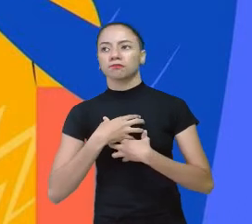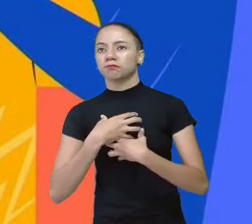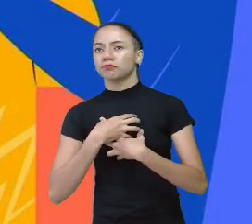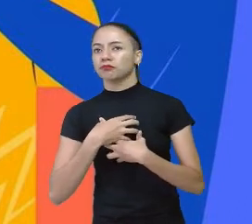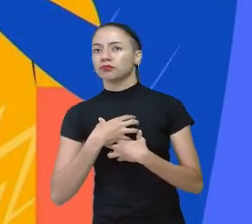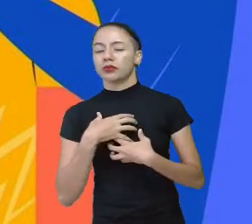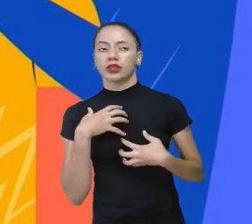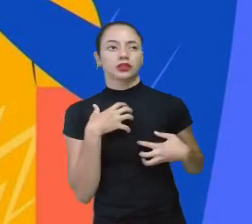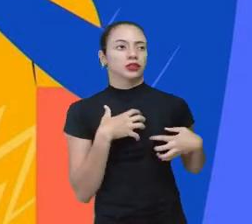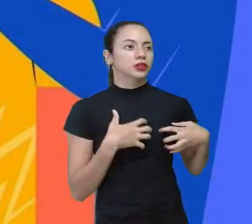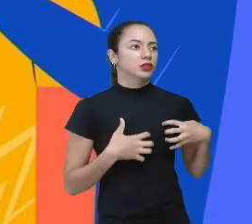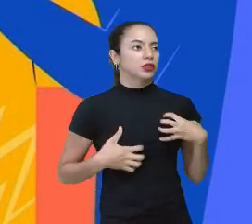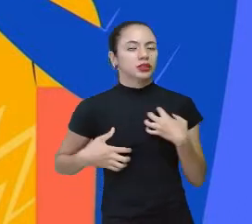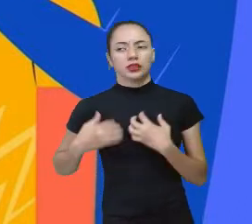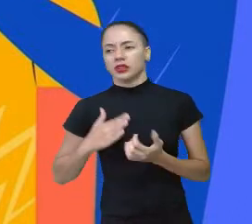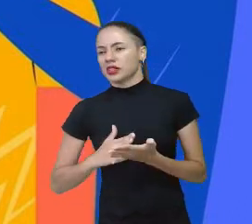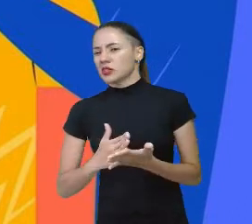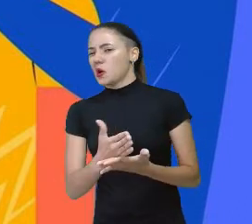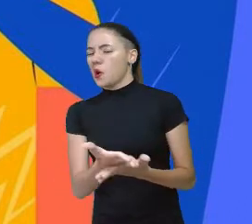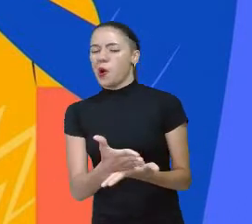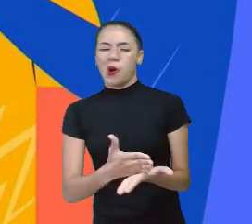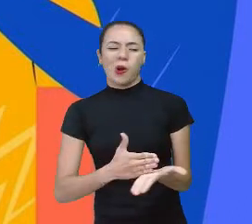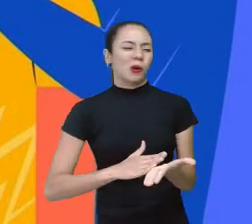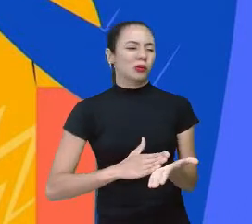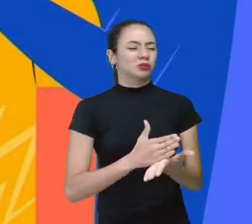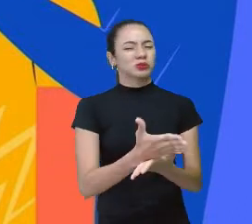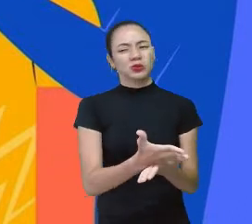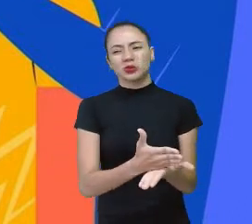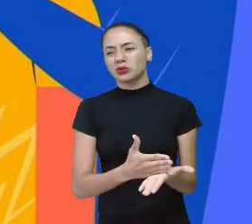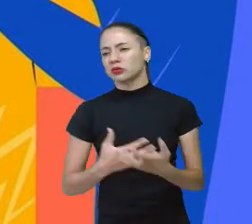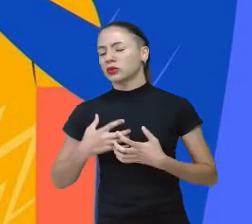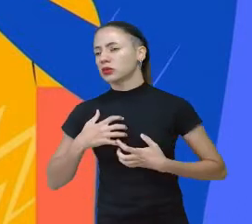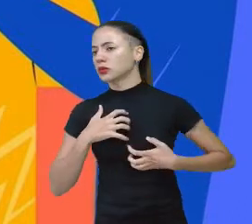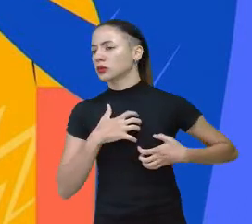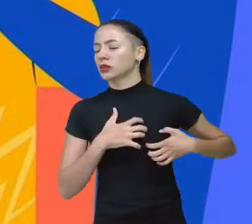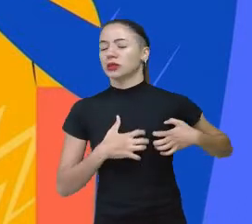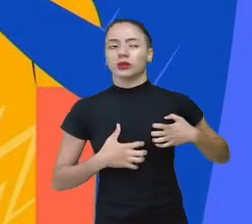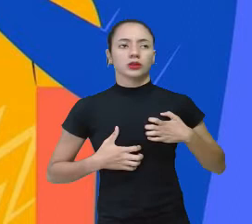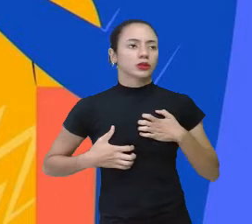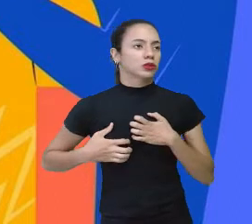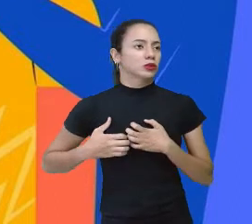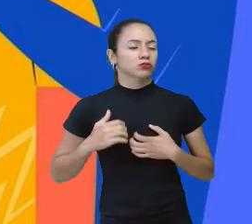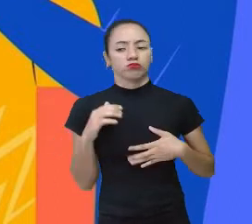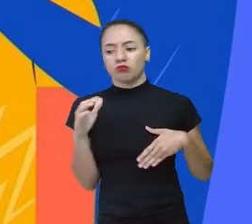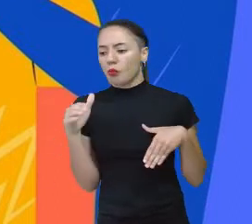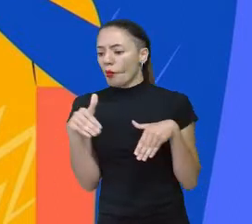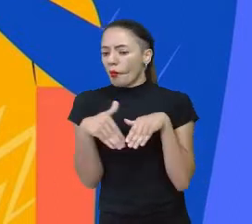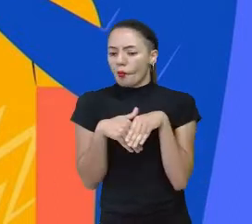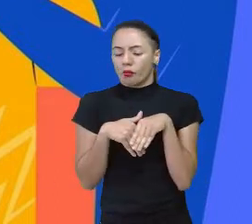de incômodo, aquele estado de contração, se sentir contraído, assim,